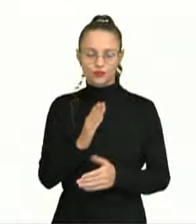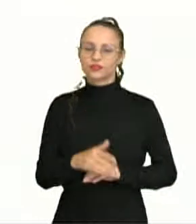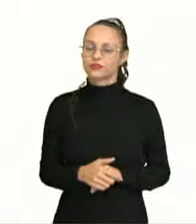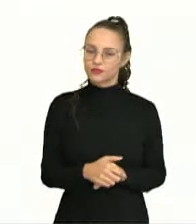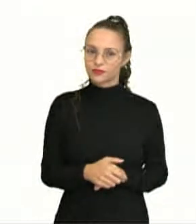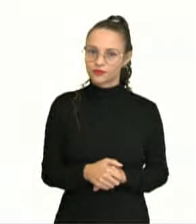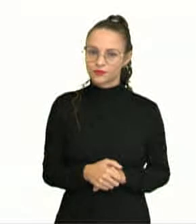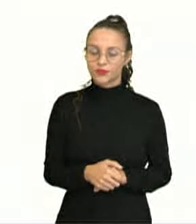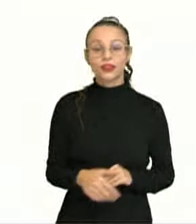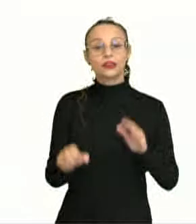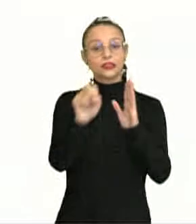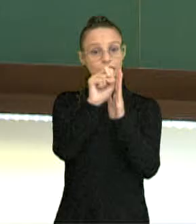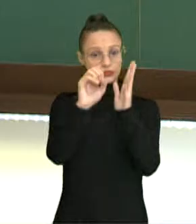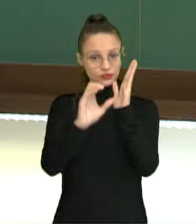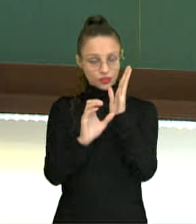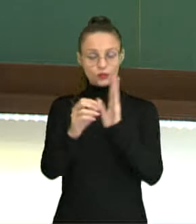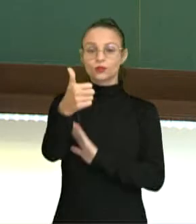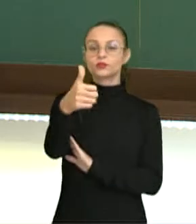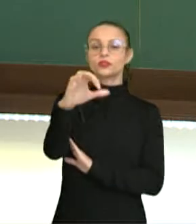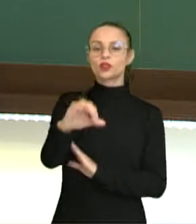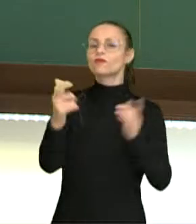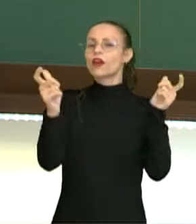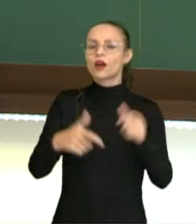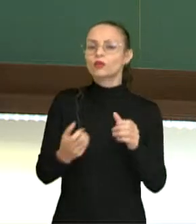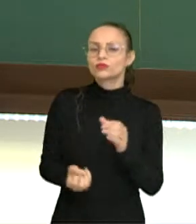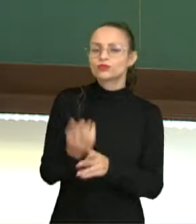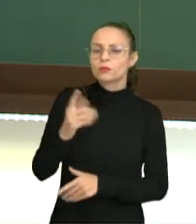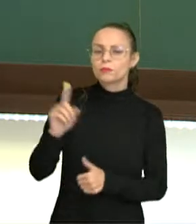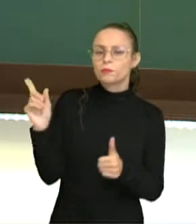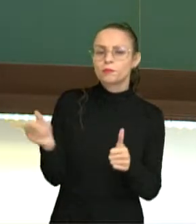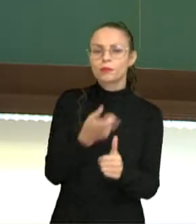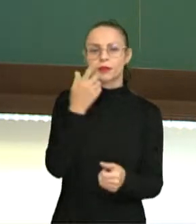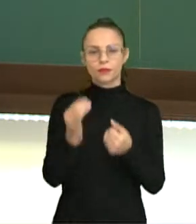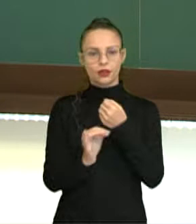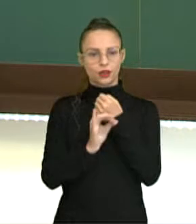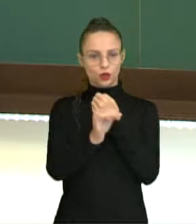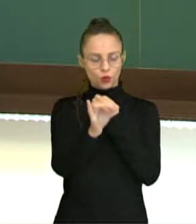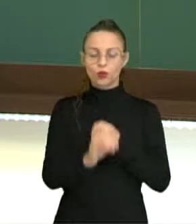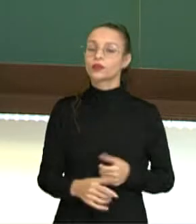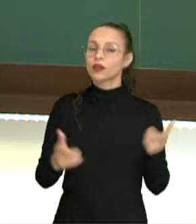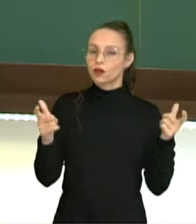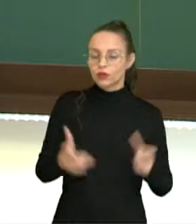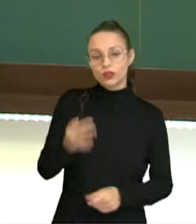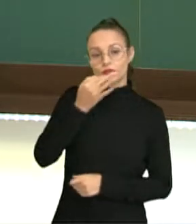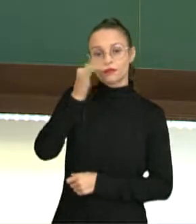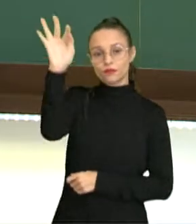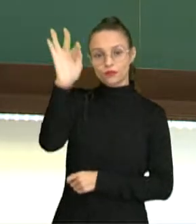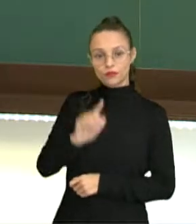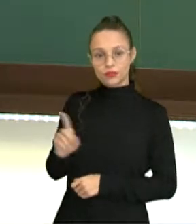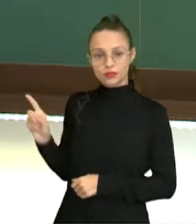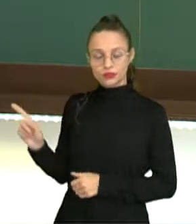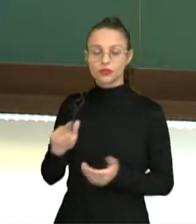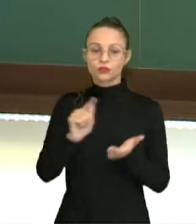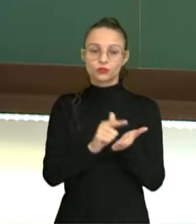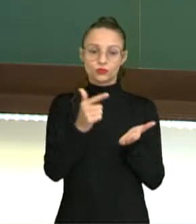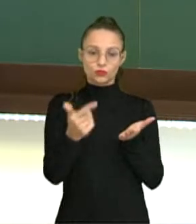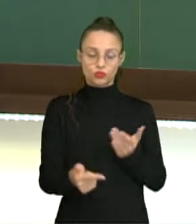E no século XIX, onde será que surgiu primeiro a crônica? Em Paris, no jornal The Bats,